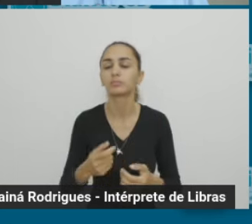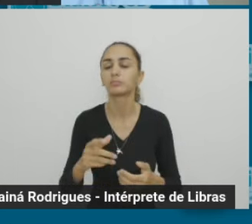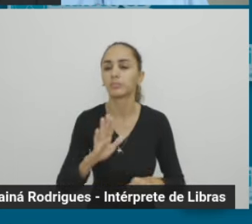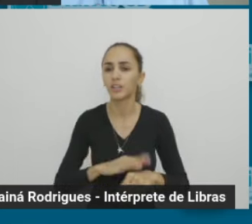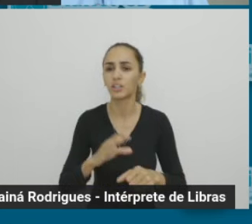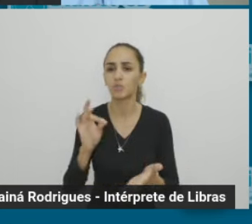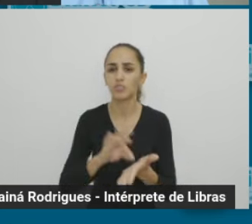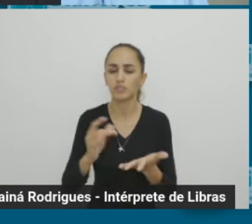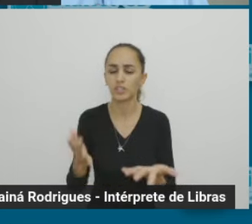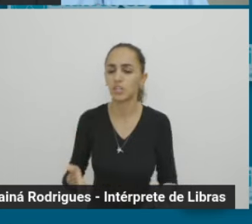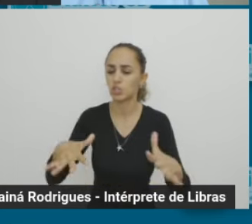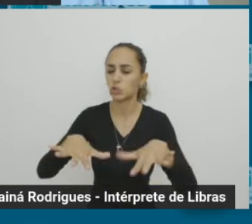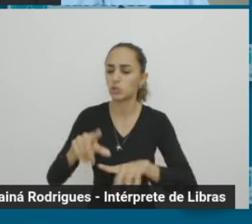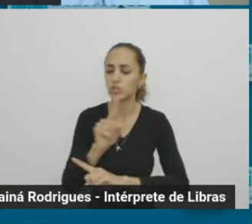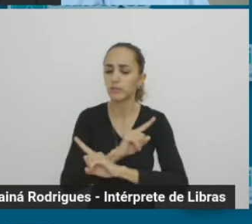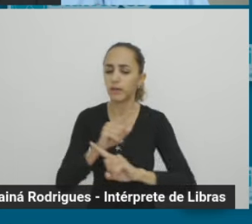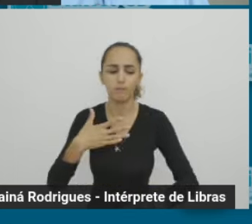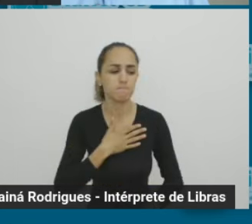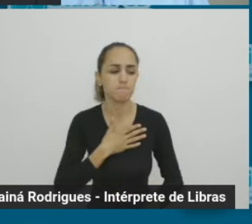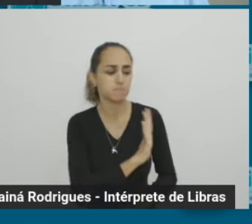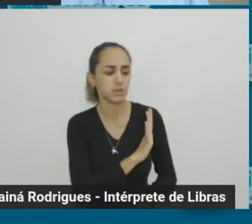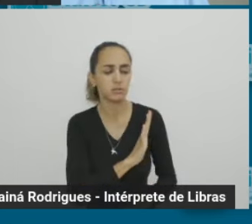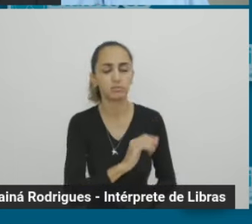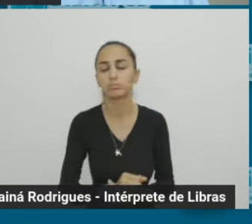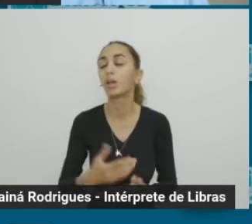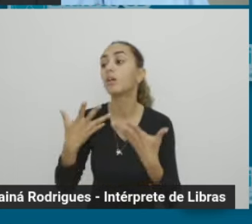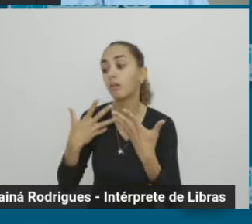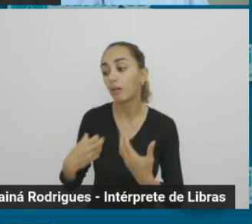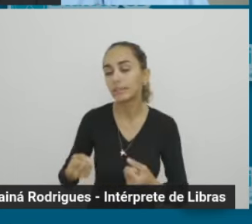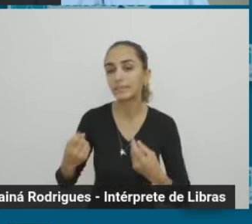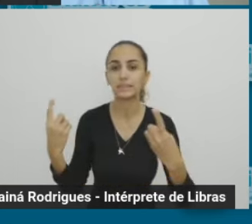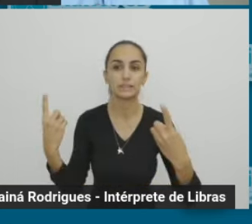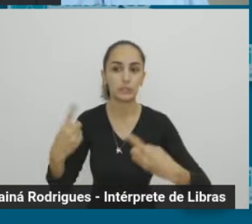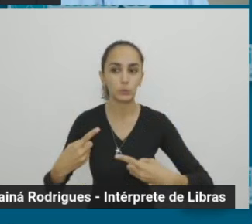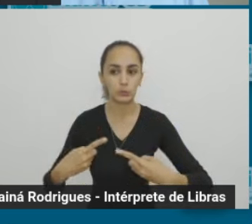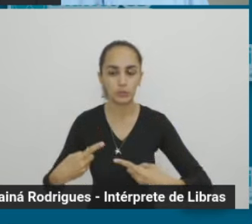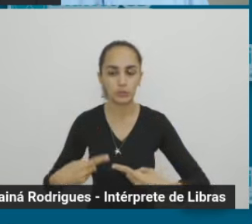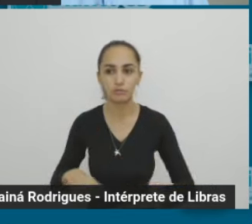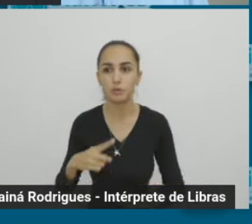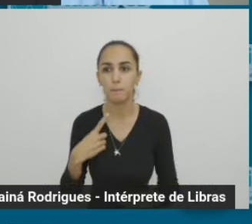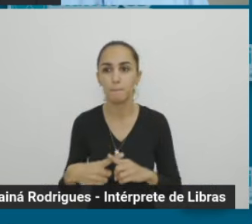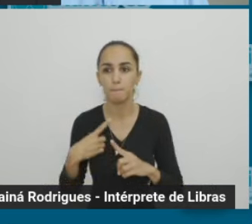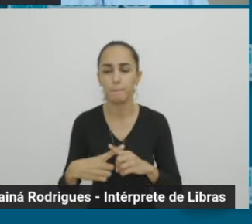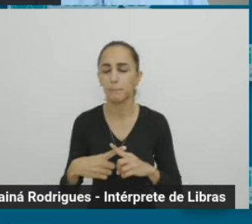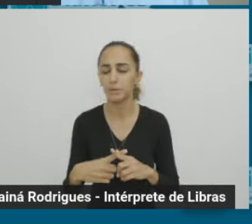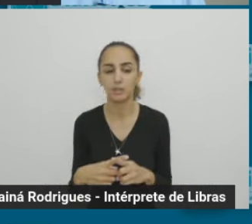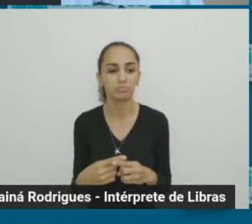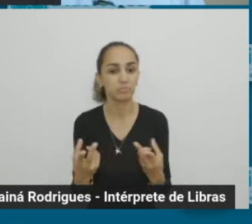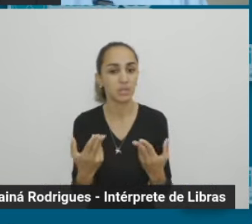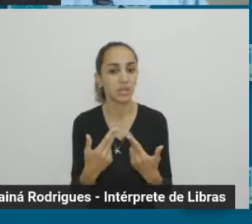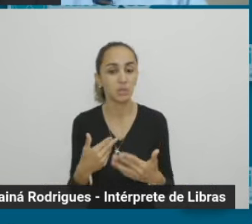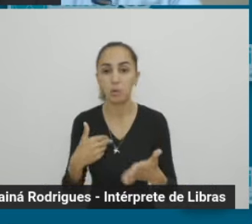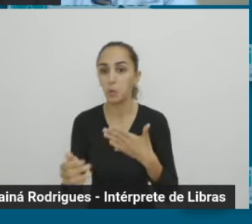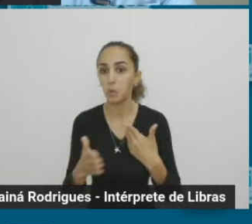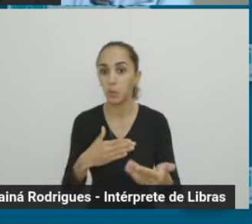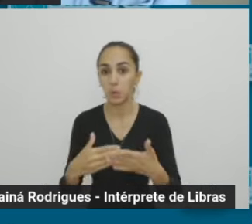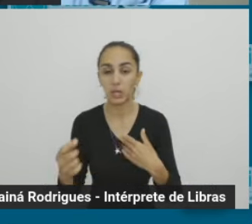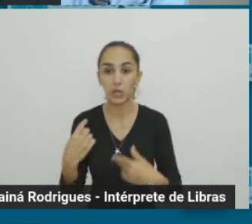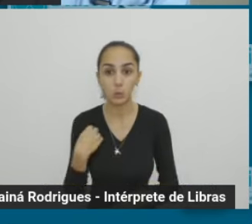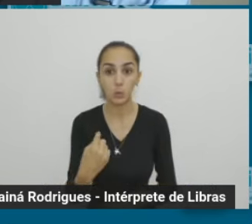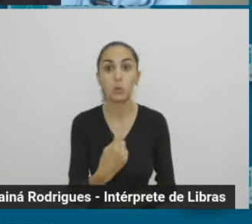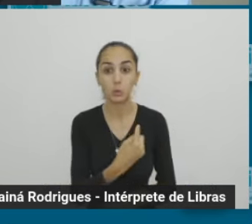não discriminatórias. Eu aceitei este desafio porque, como qualquer um, nós também